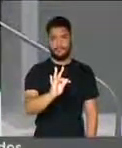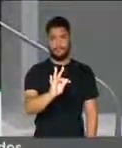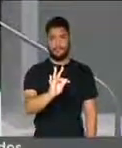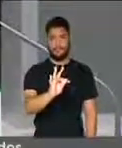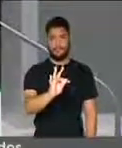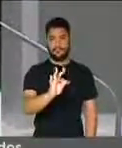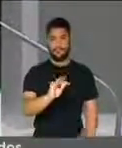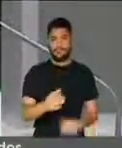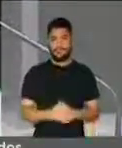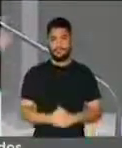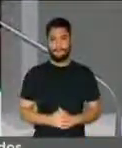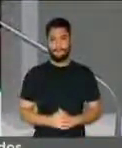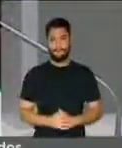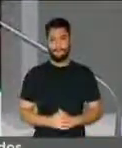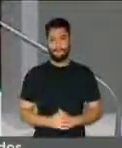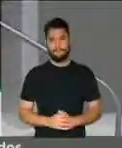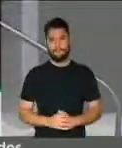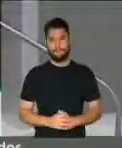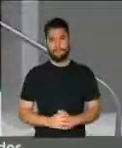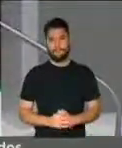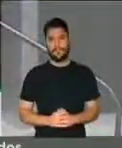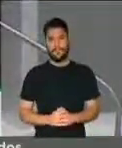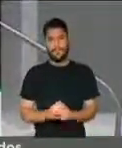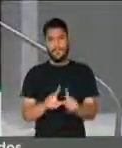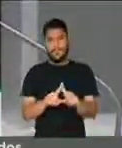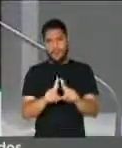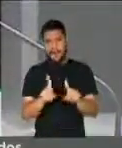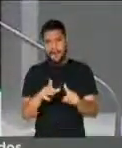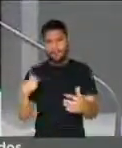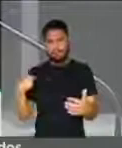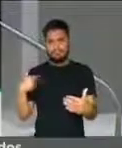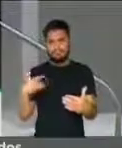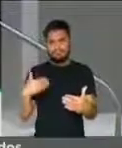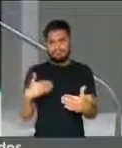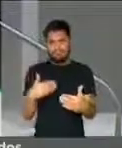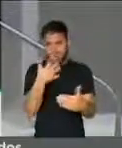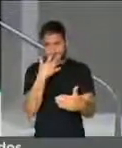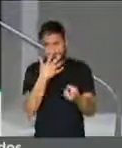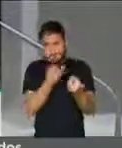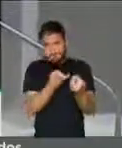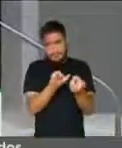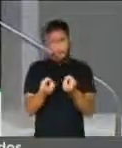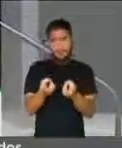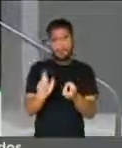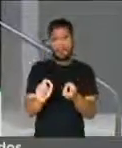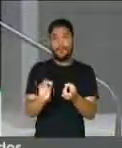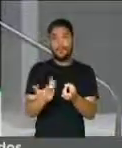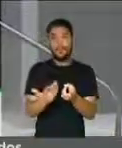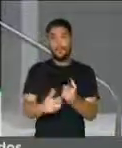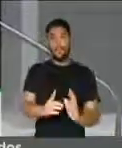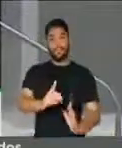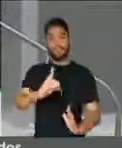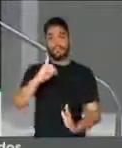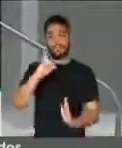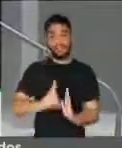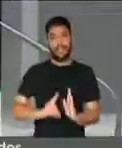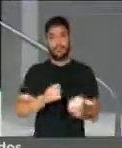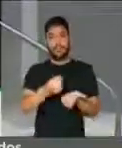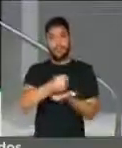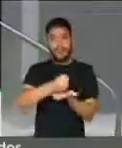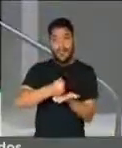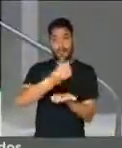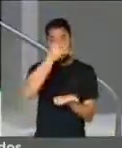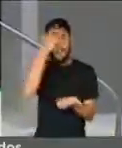vivenciar a desconstrução mais absoluta dos direitos elementares